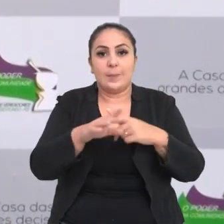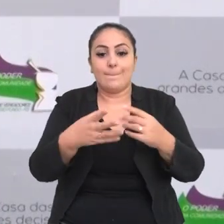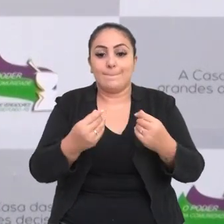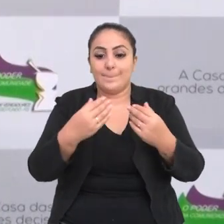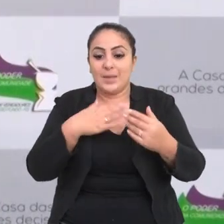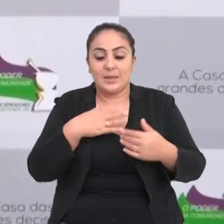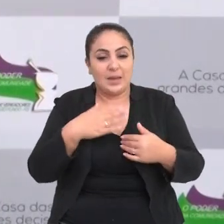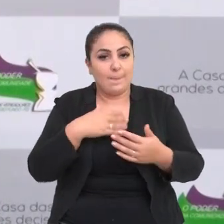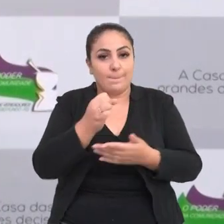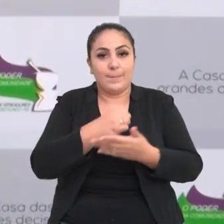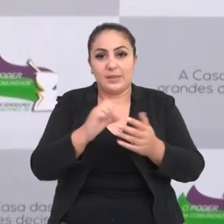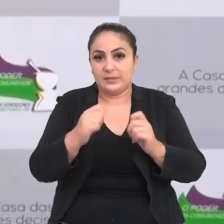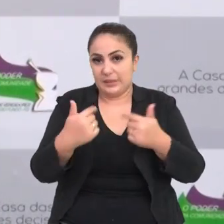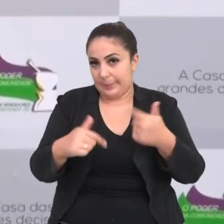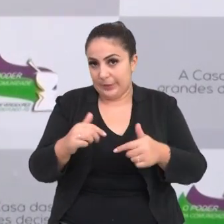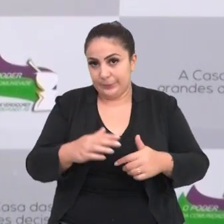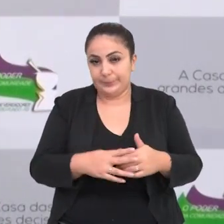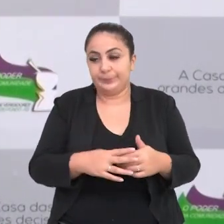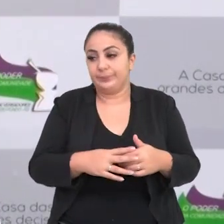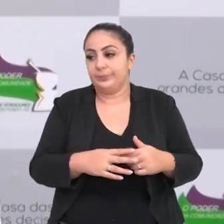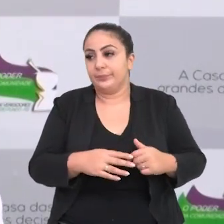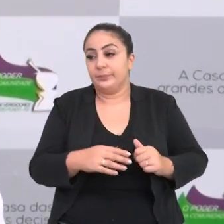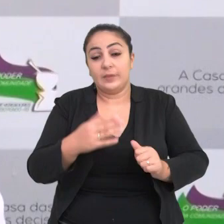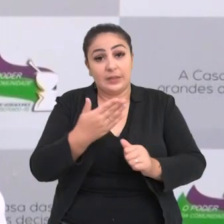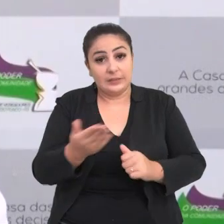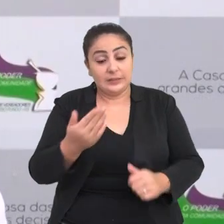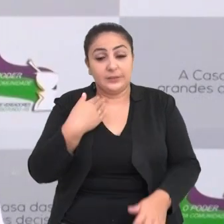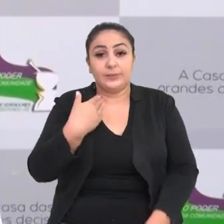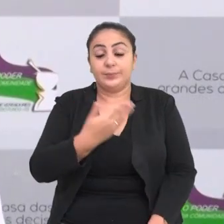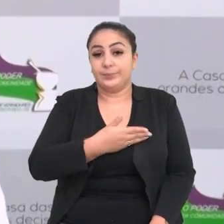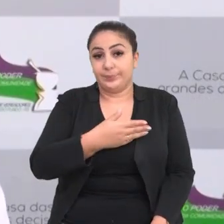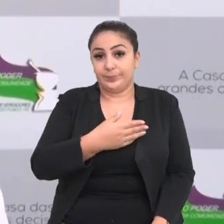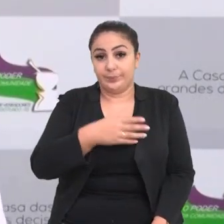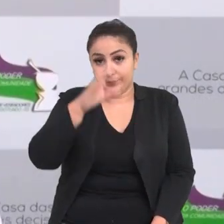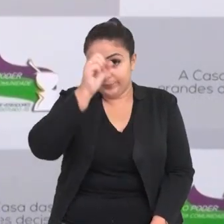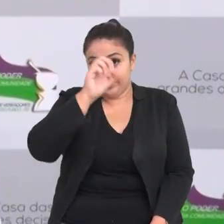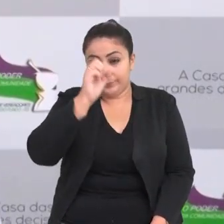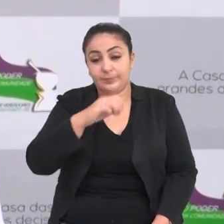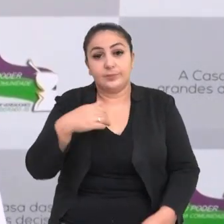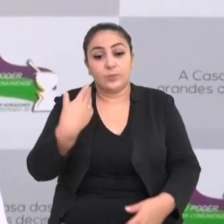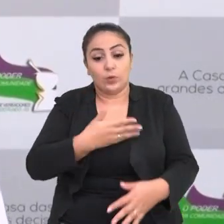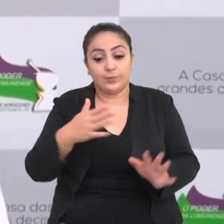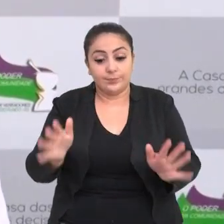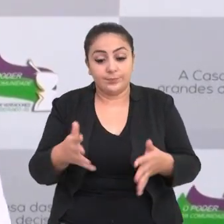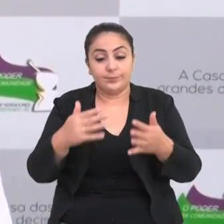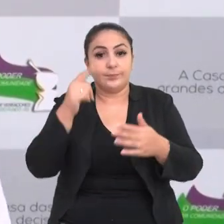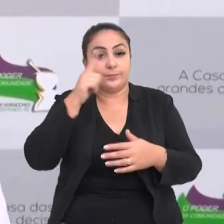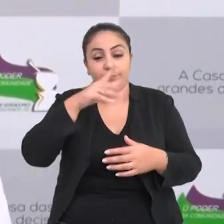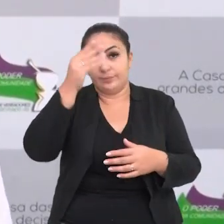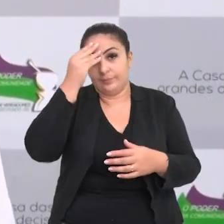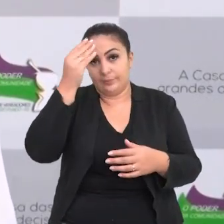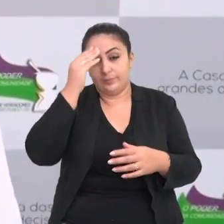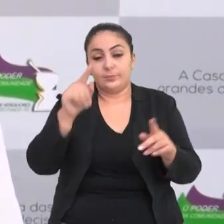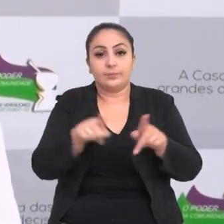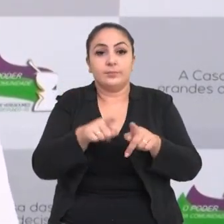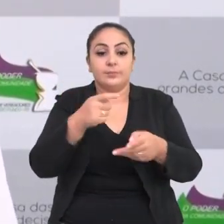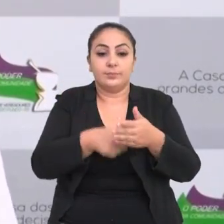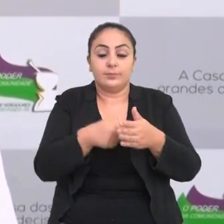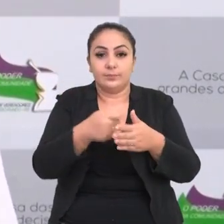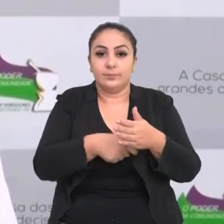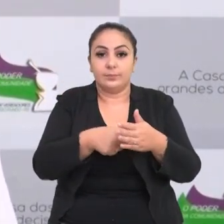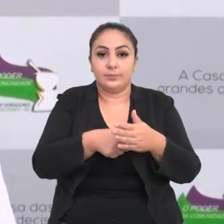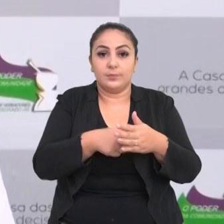são a minha base de atuação. É ali que a gente aprende, que a gente cresce, que a gente entende e